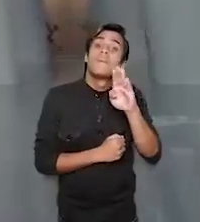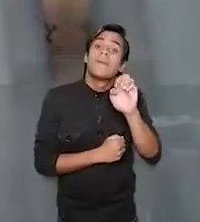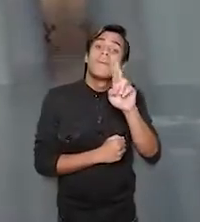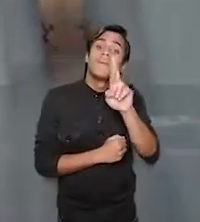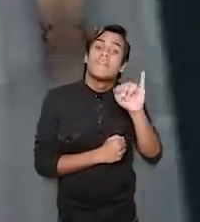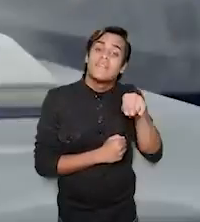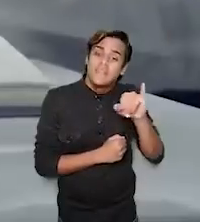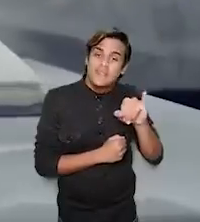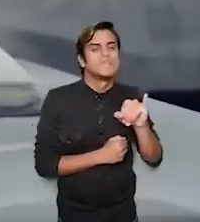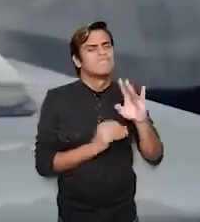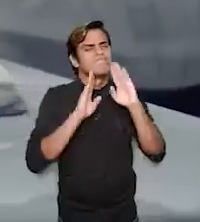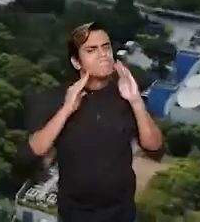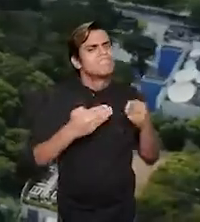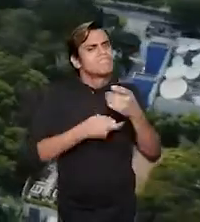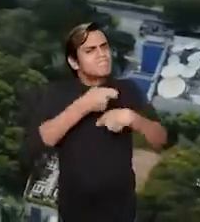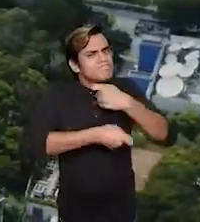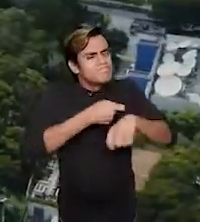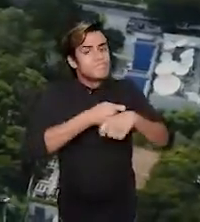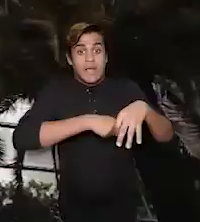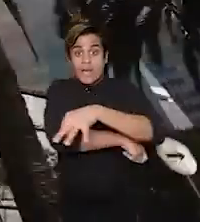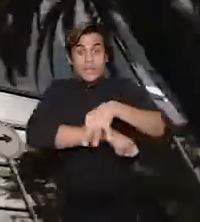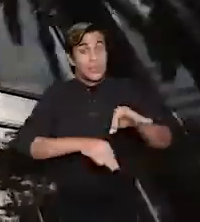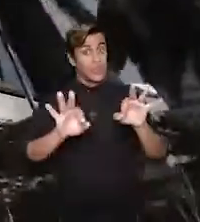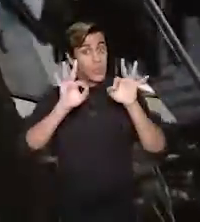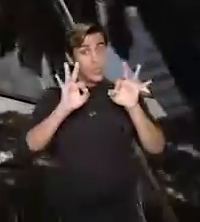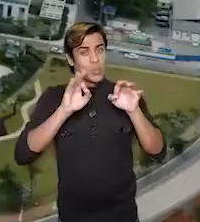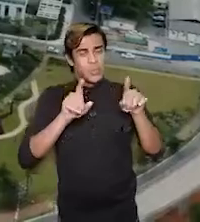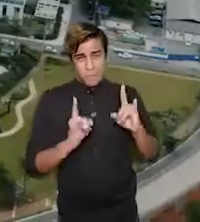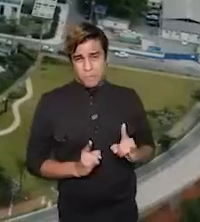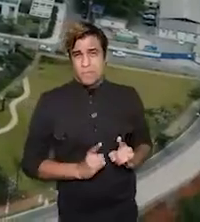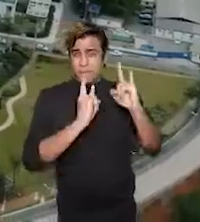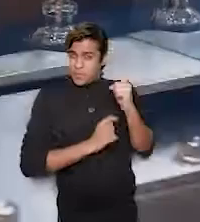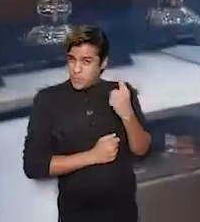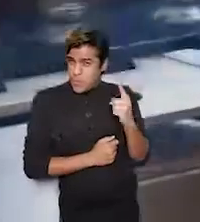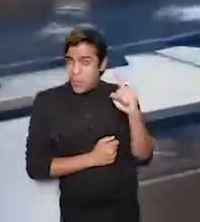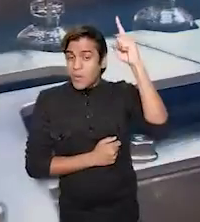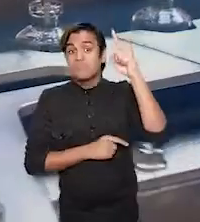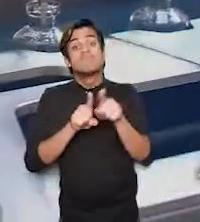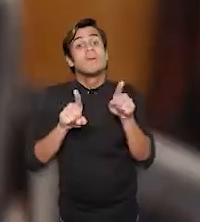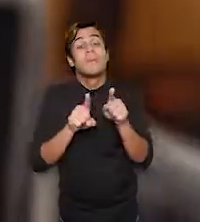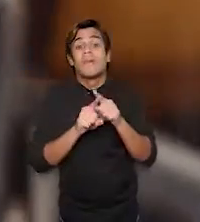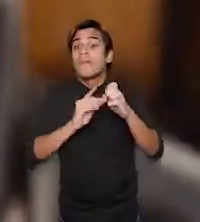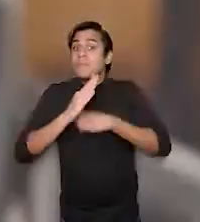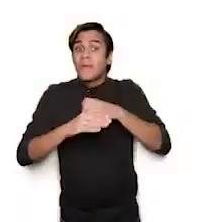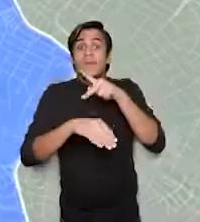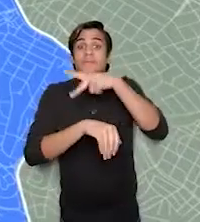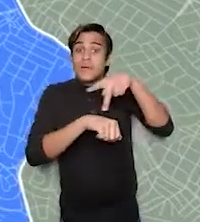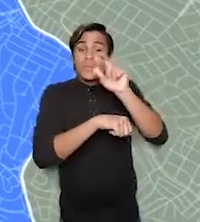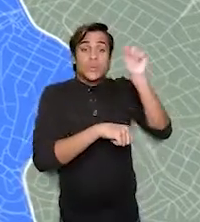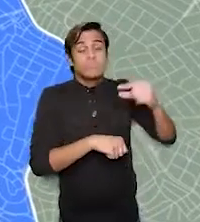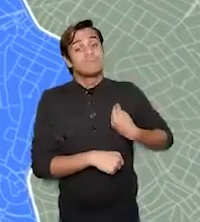um ambiente de visão de negócios com arquitetura moderna, edifícios imponentes e sede de grandes multinacionais.